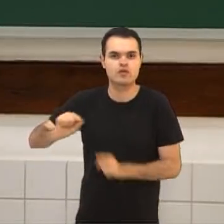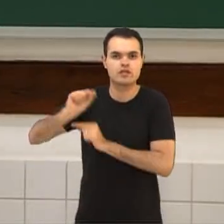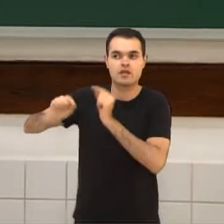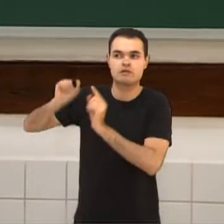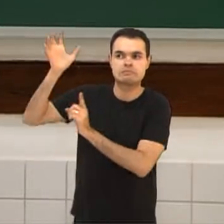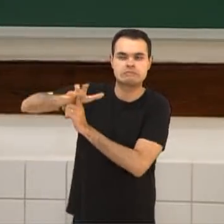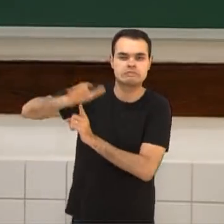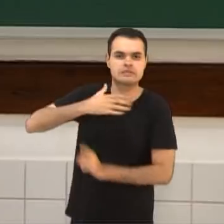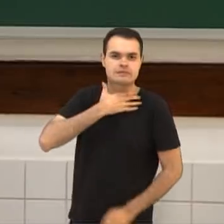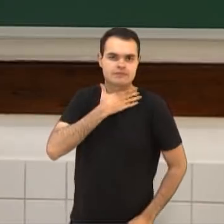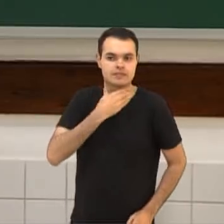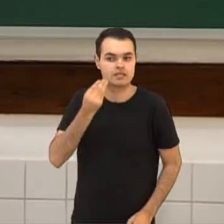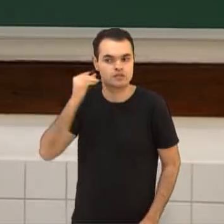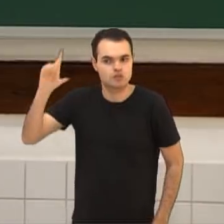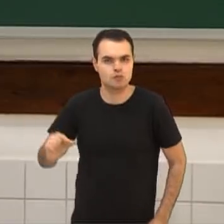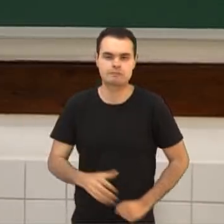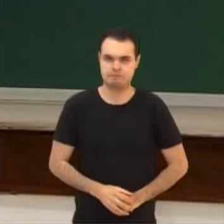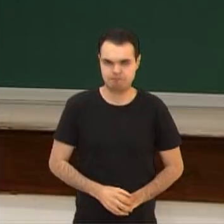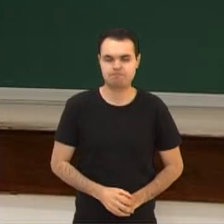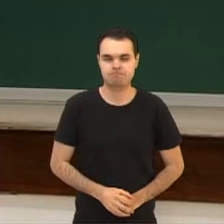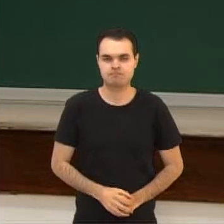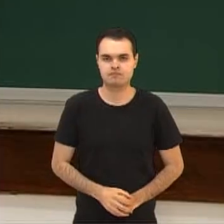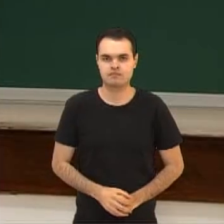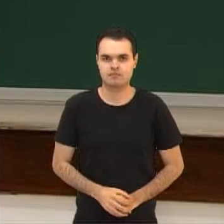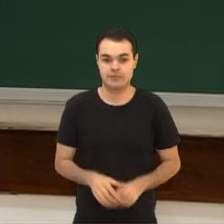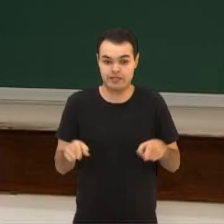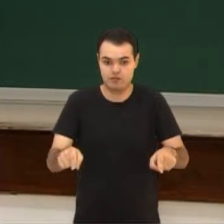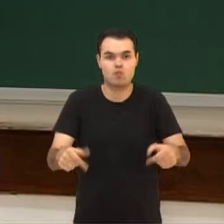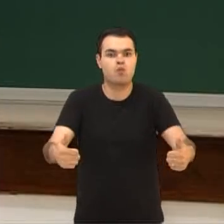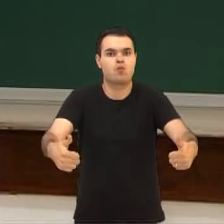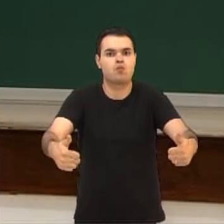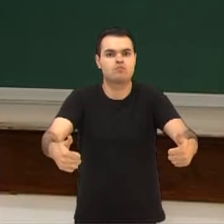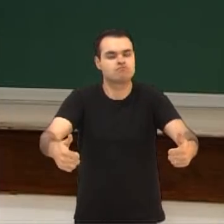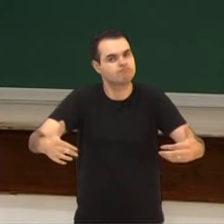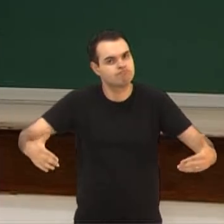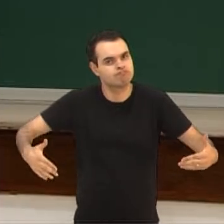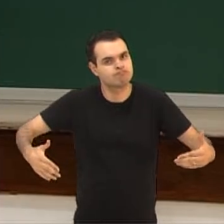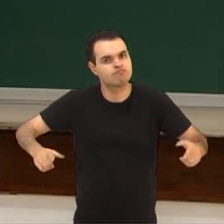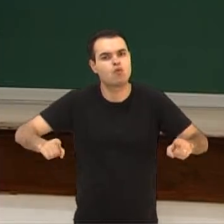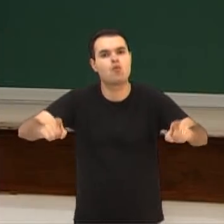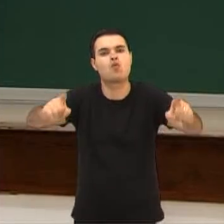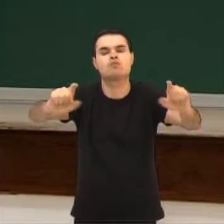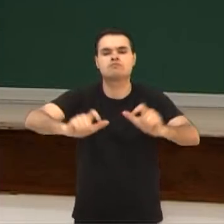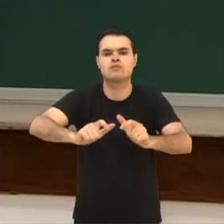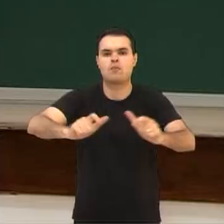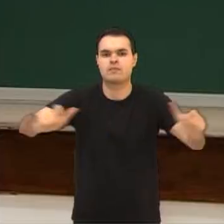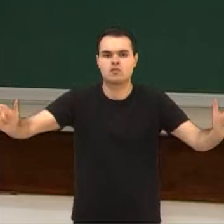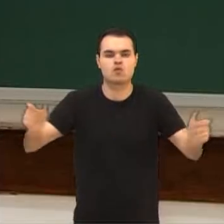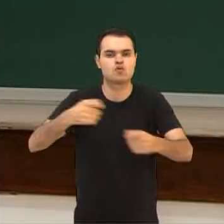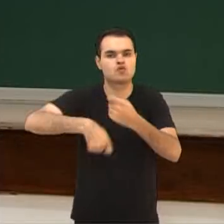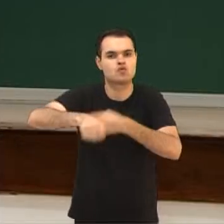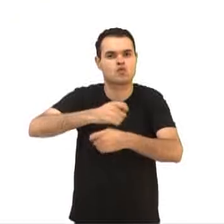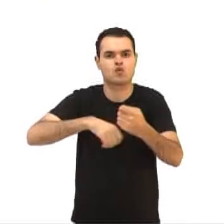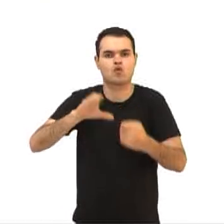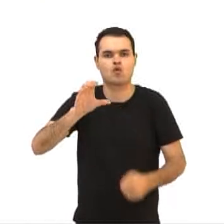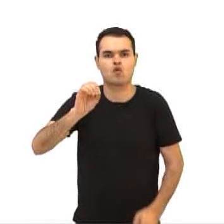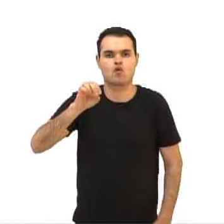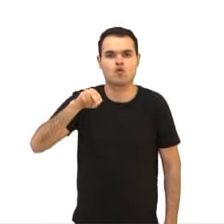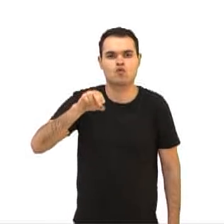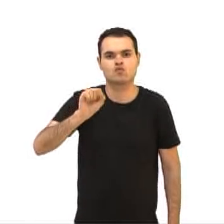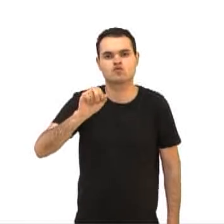crise mundial. Isso gerou o efeito, o aumento no consumo. Por exemplo, um exemplozinho básico.